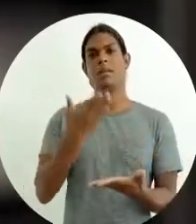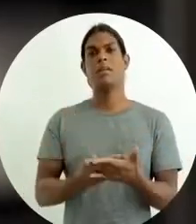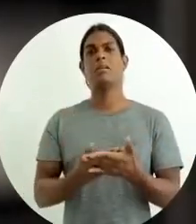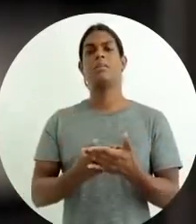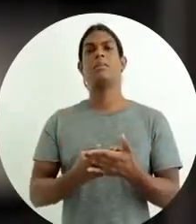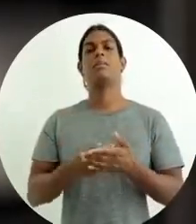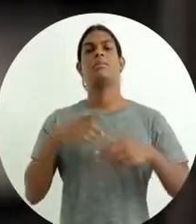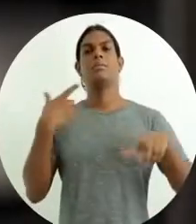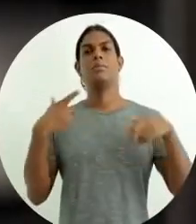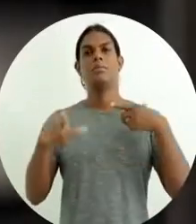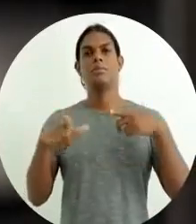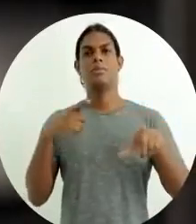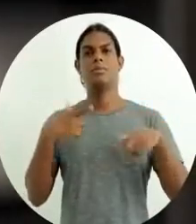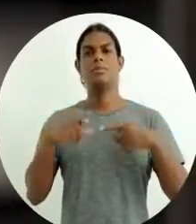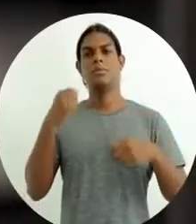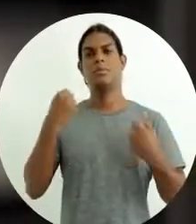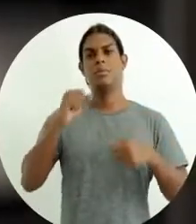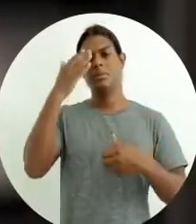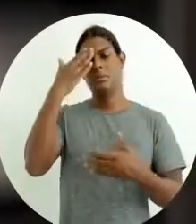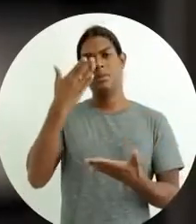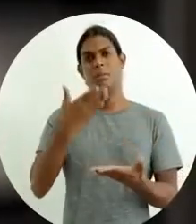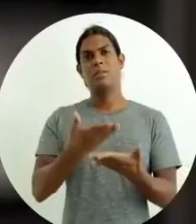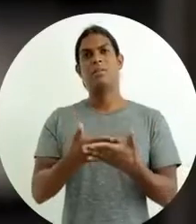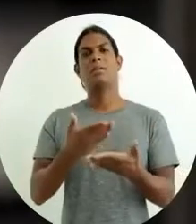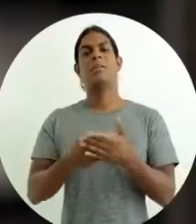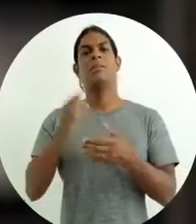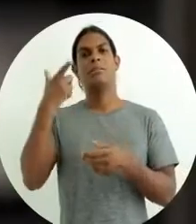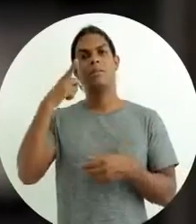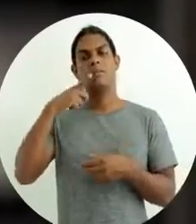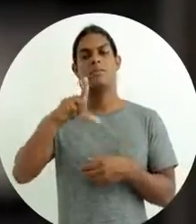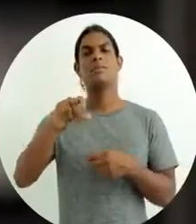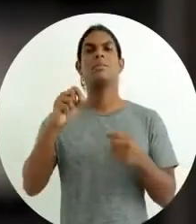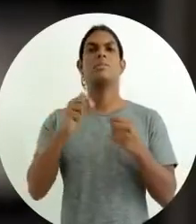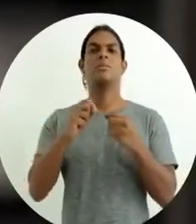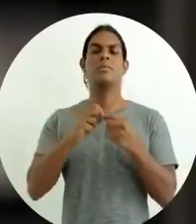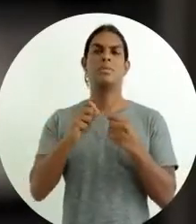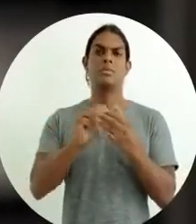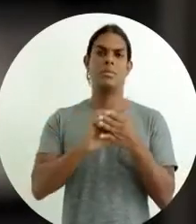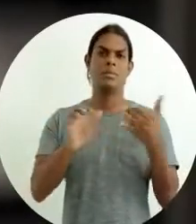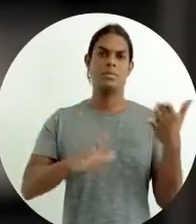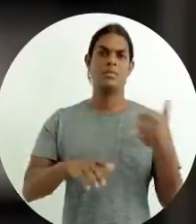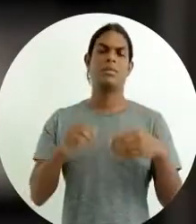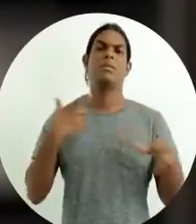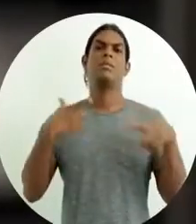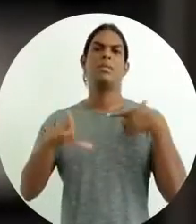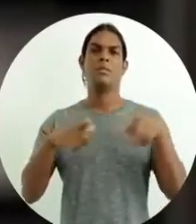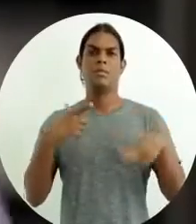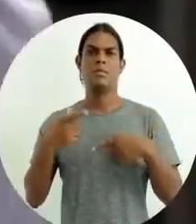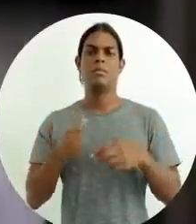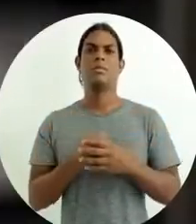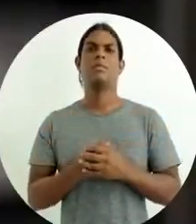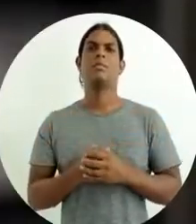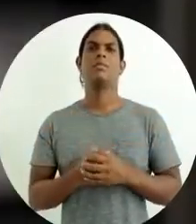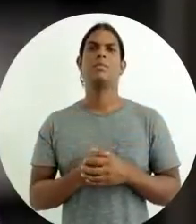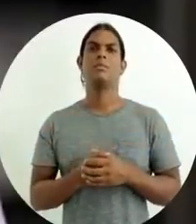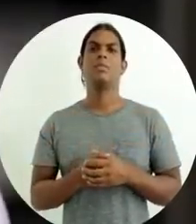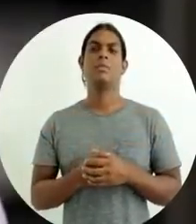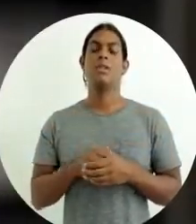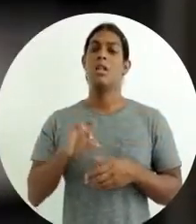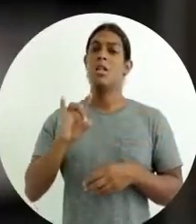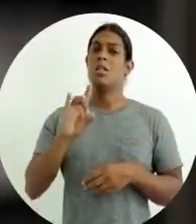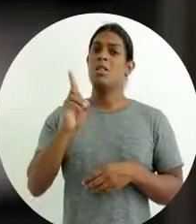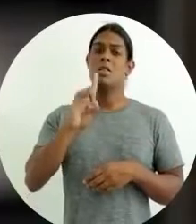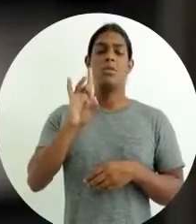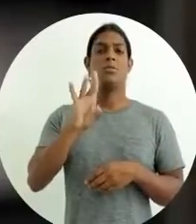negócio. Ele precisa acreditar que vai dar certo. Não somente vai dar certo o simples fato dele estar fazendo